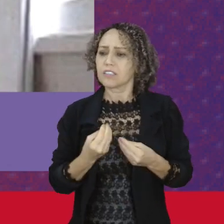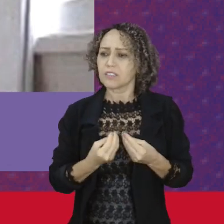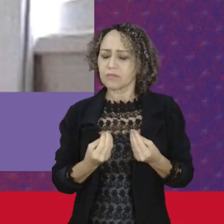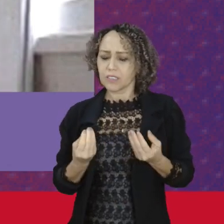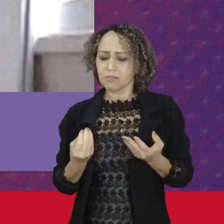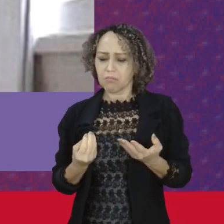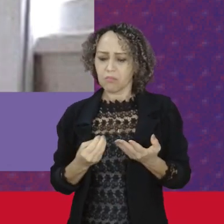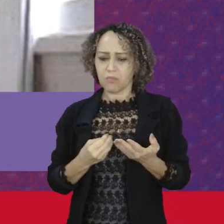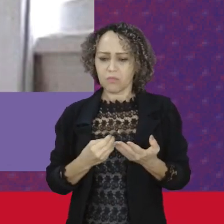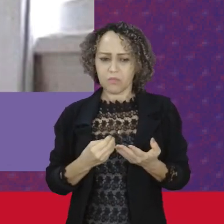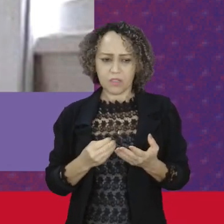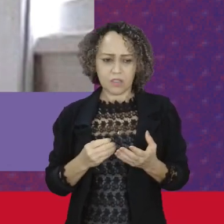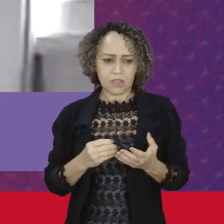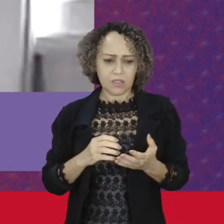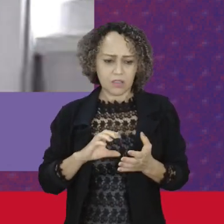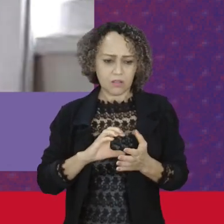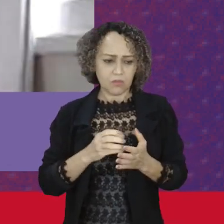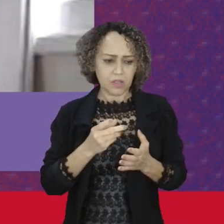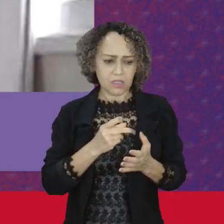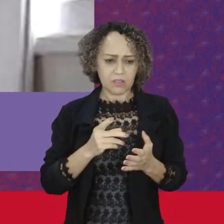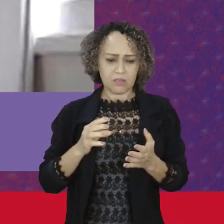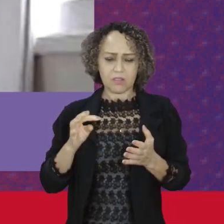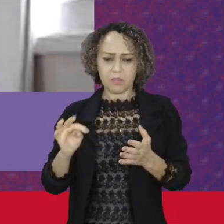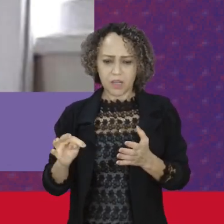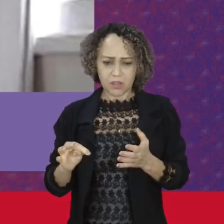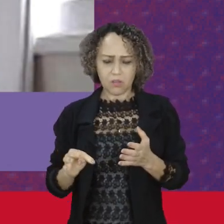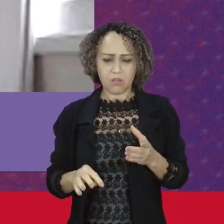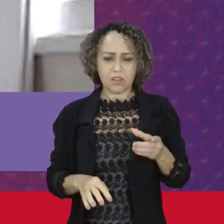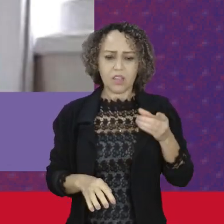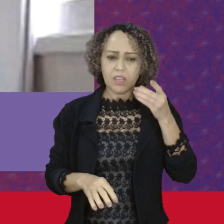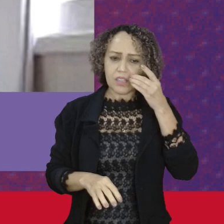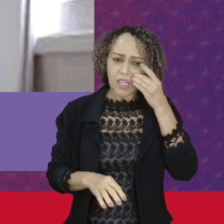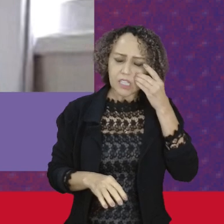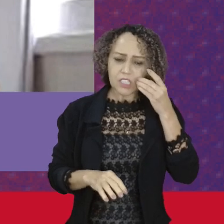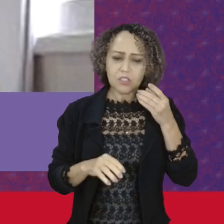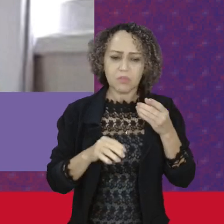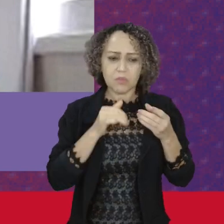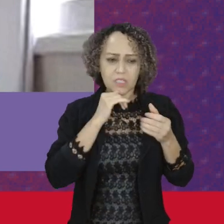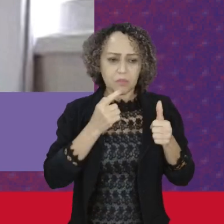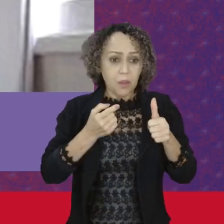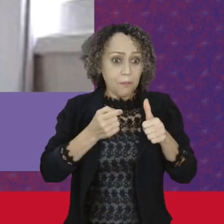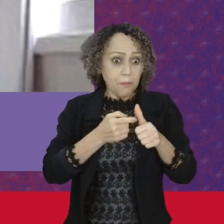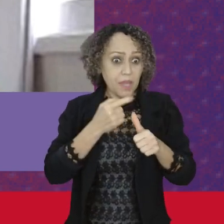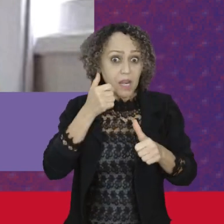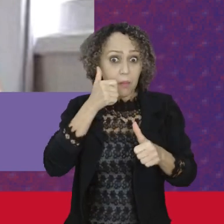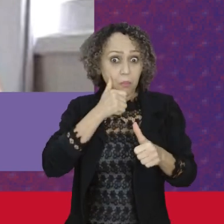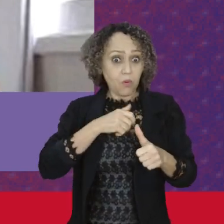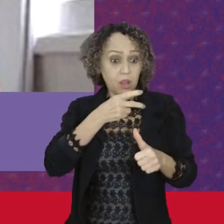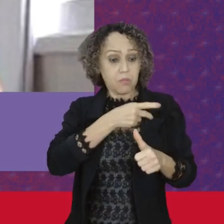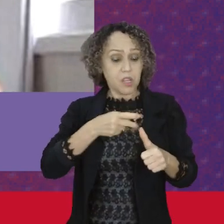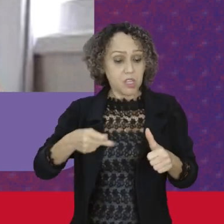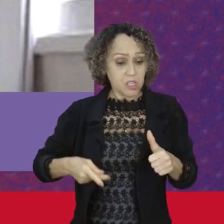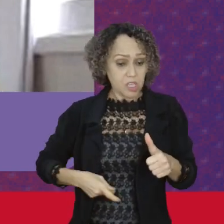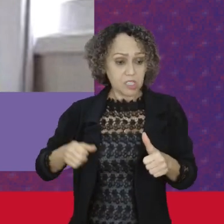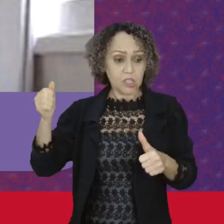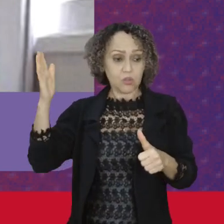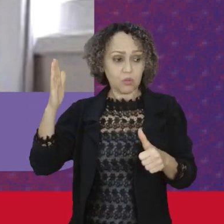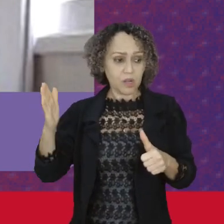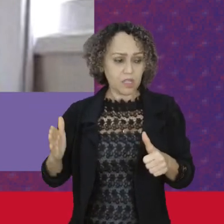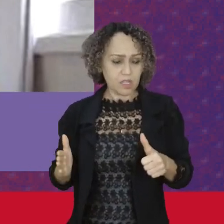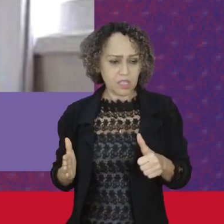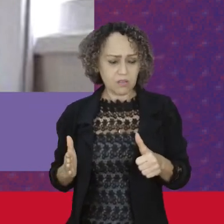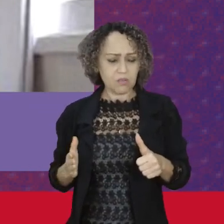dos Trabalhadores, da Dilma, a primeira mulher presidenta do país, que também só